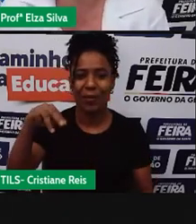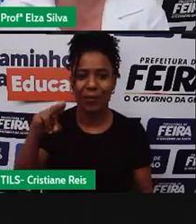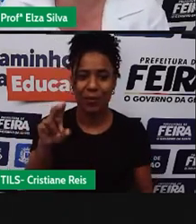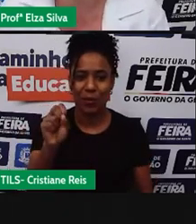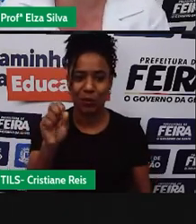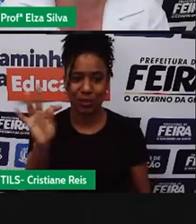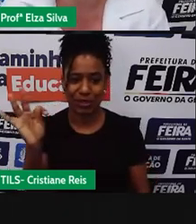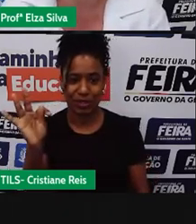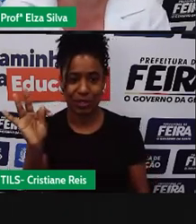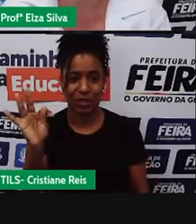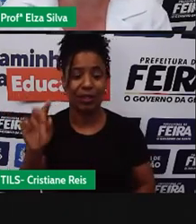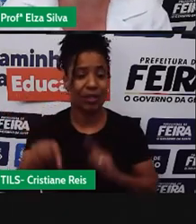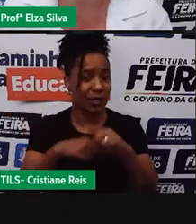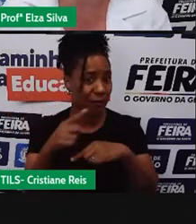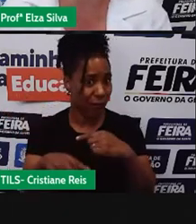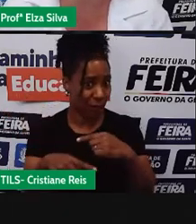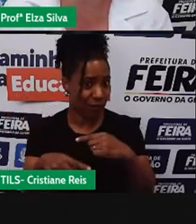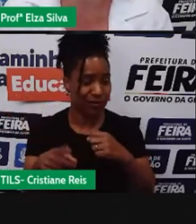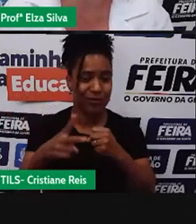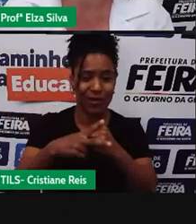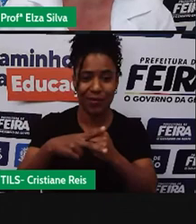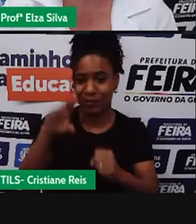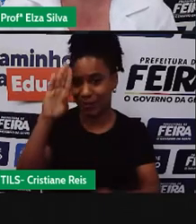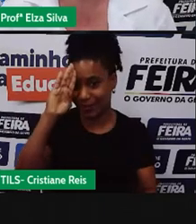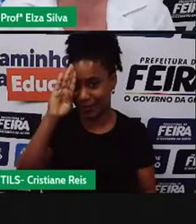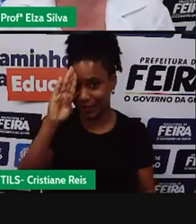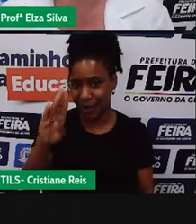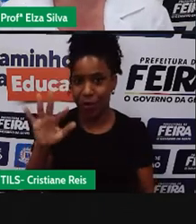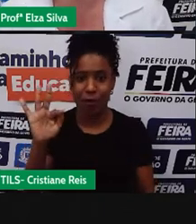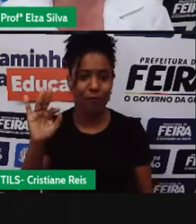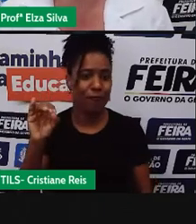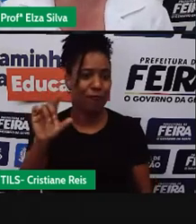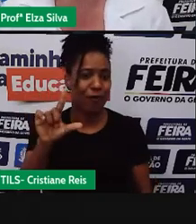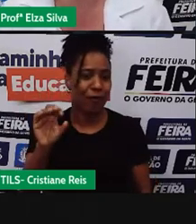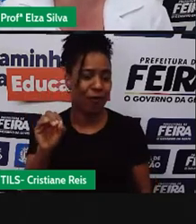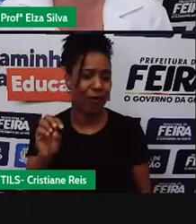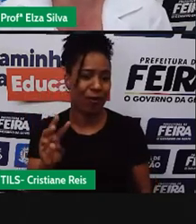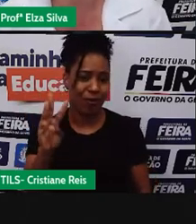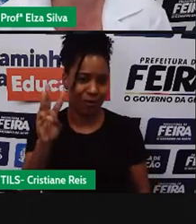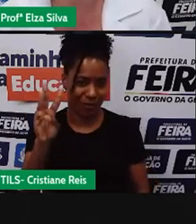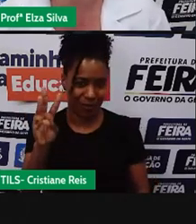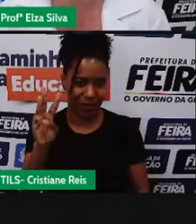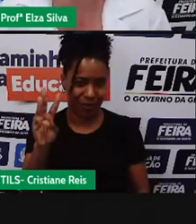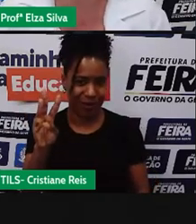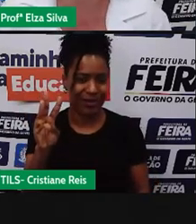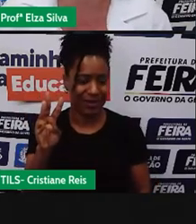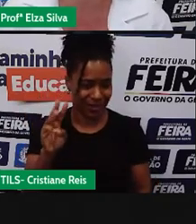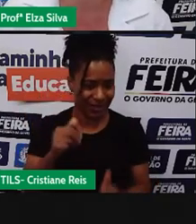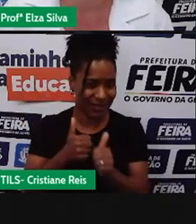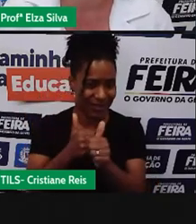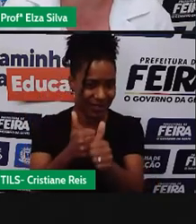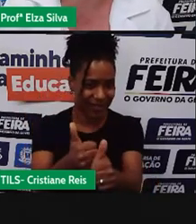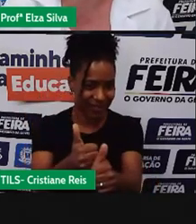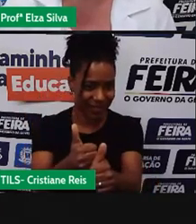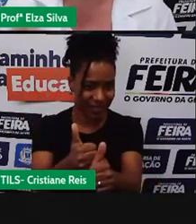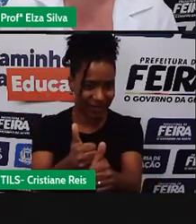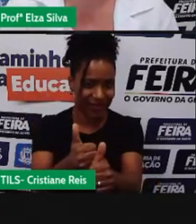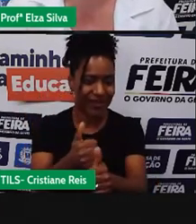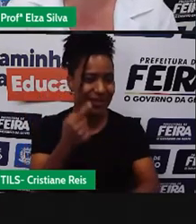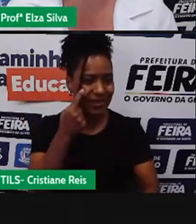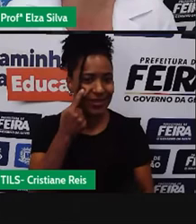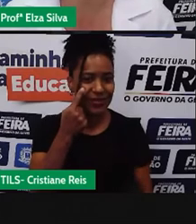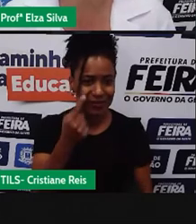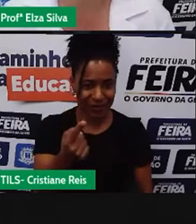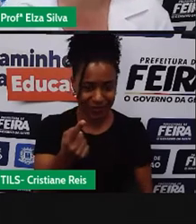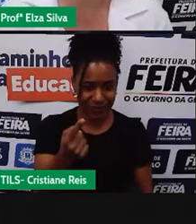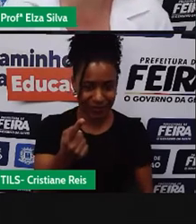verbo principal follow, que é seguir. E o complemento da oração, the rules, as regras. We must follow